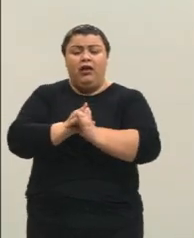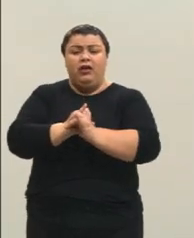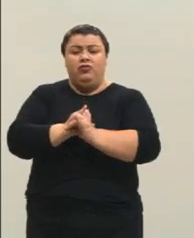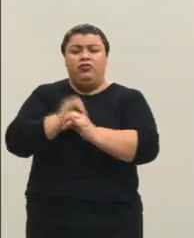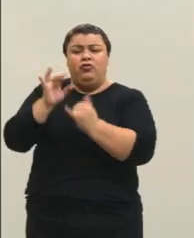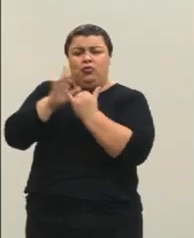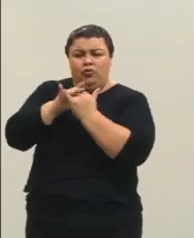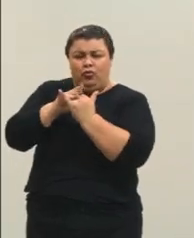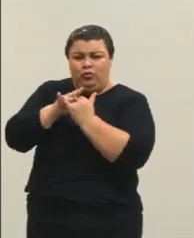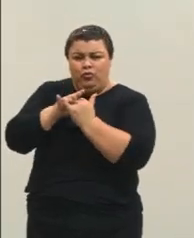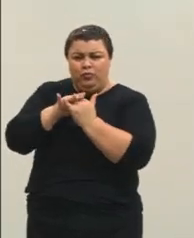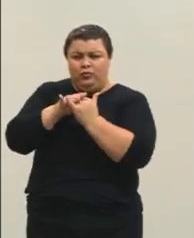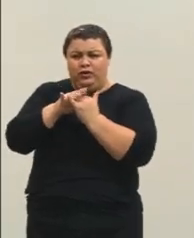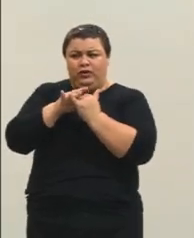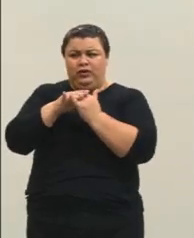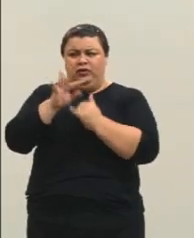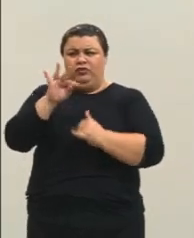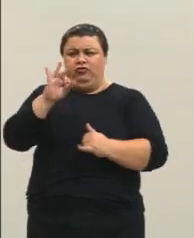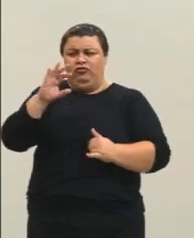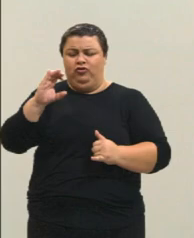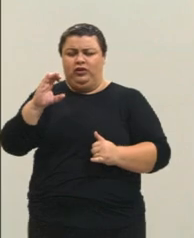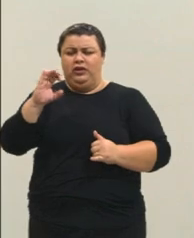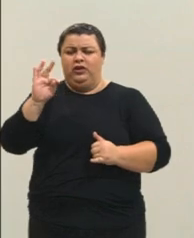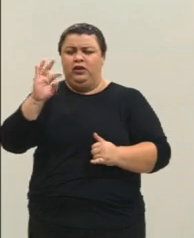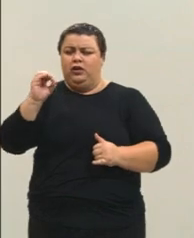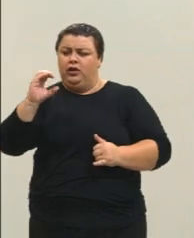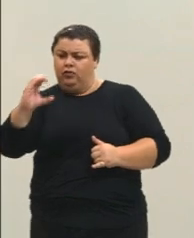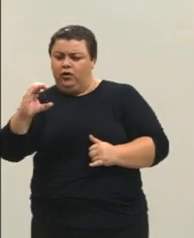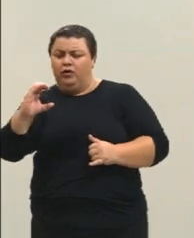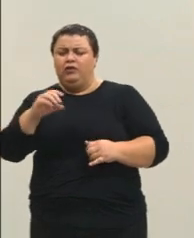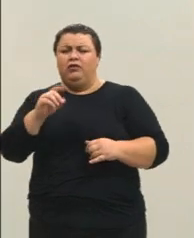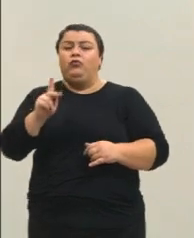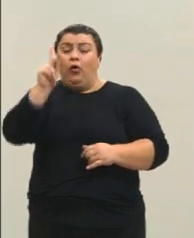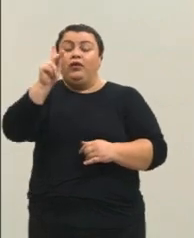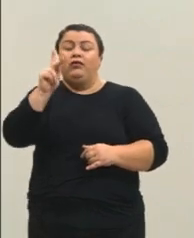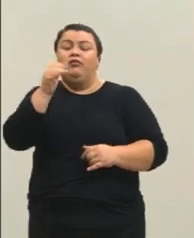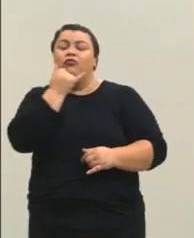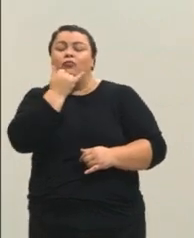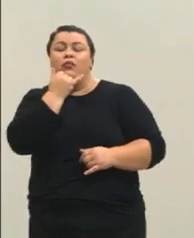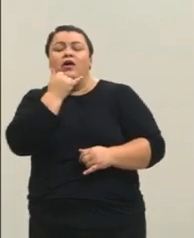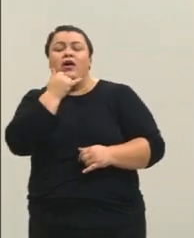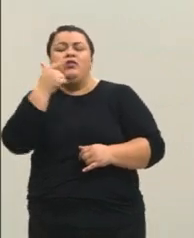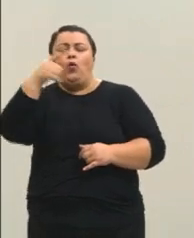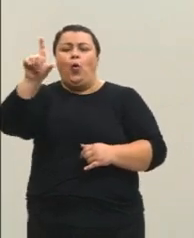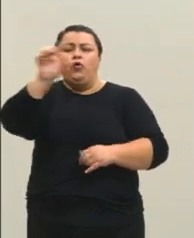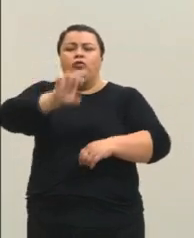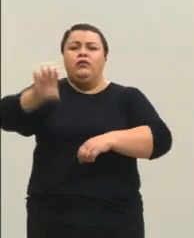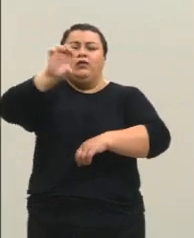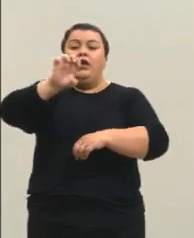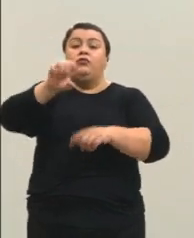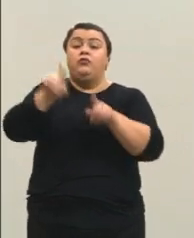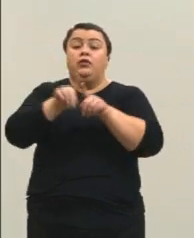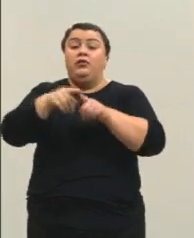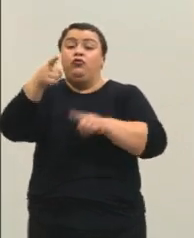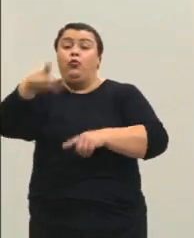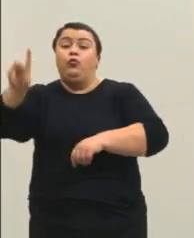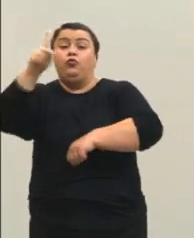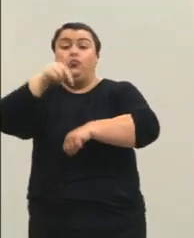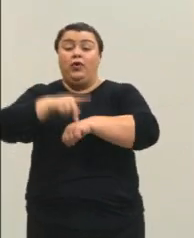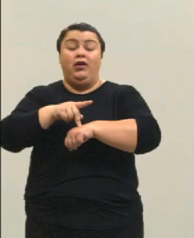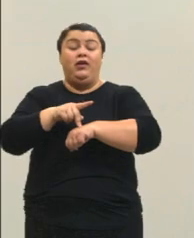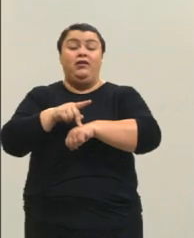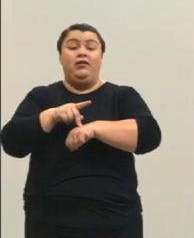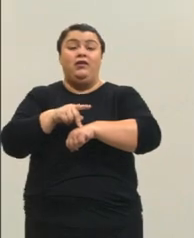Tik Tok todas as crianças vêm influências de outros estados ou às vezes até de outros países e